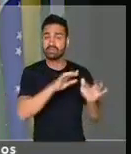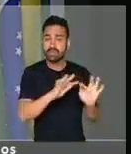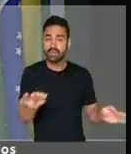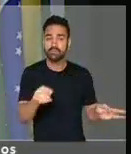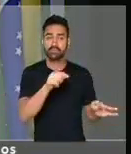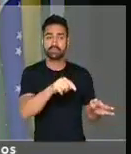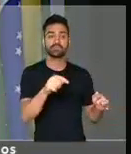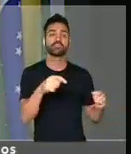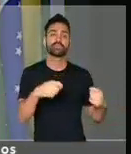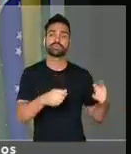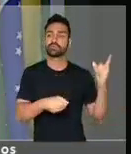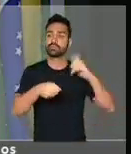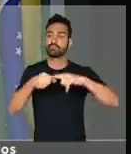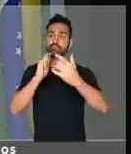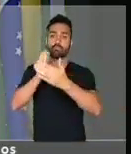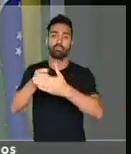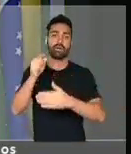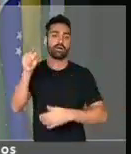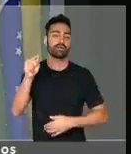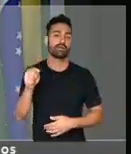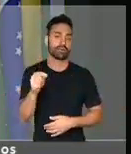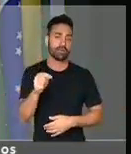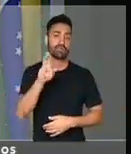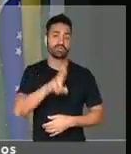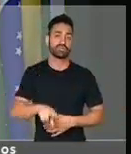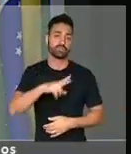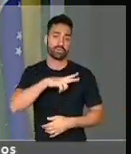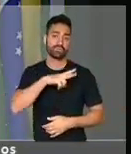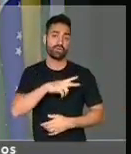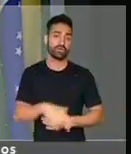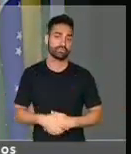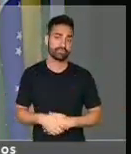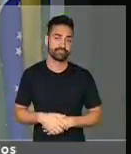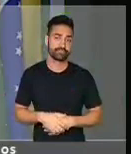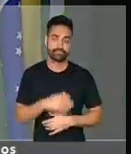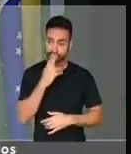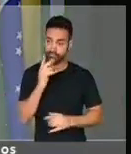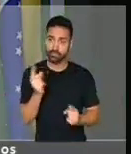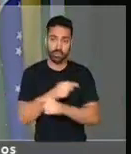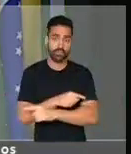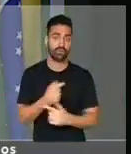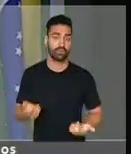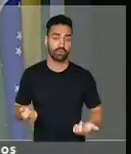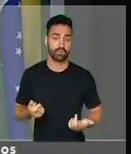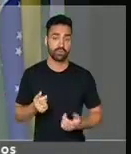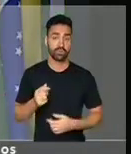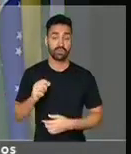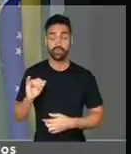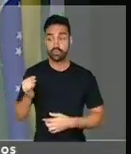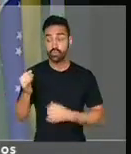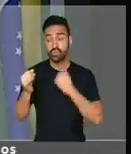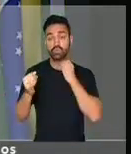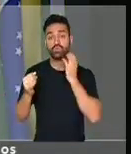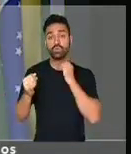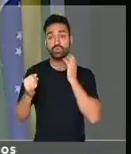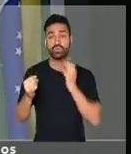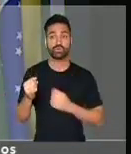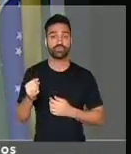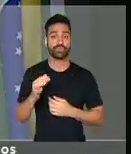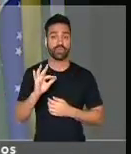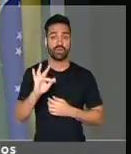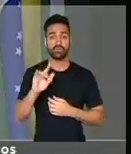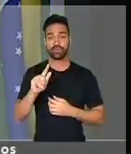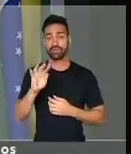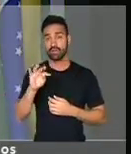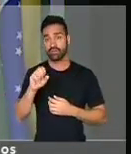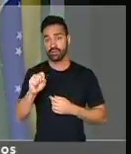em escolas particulares, pagas e caríssimas. Então, o Brasil, o juro, a remuneração do